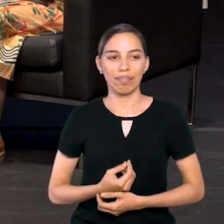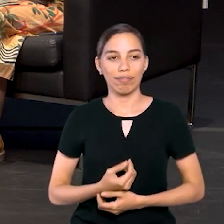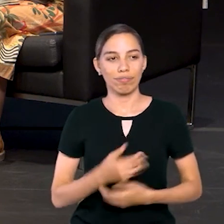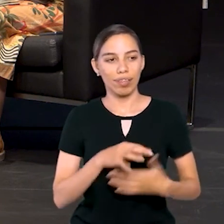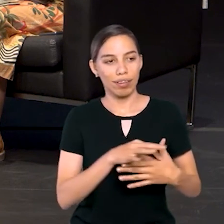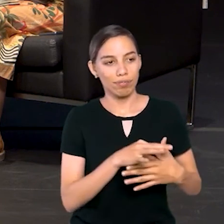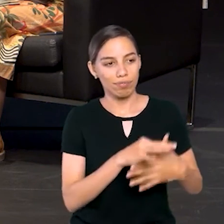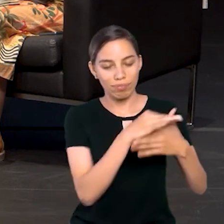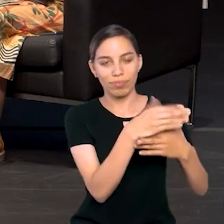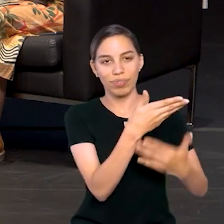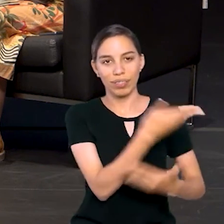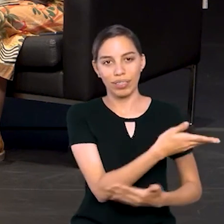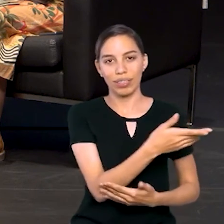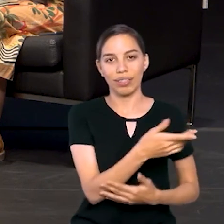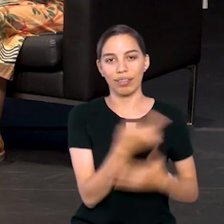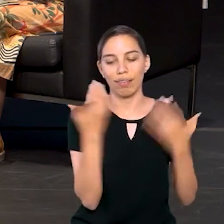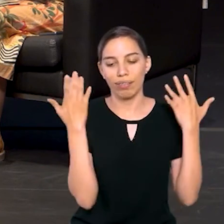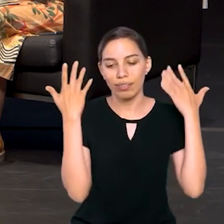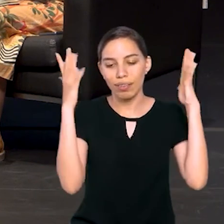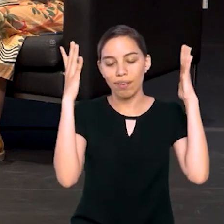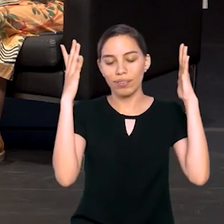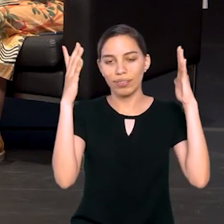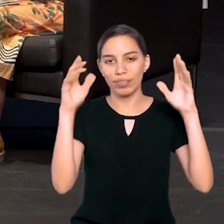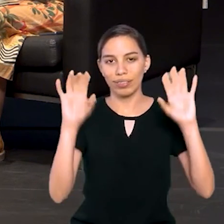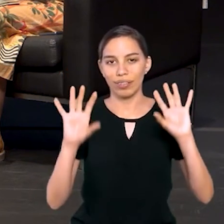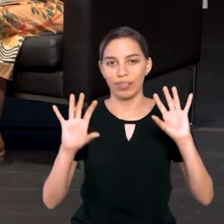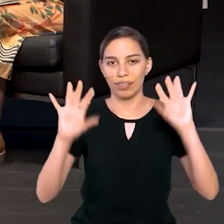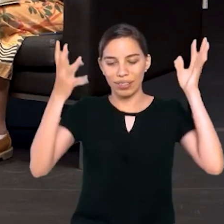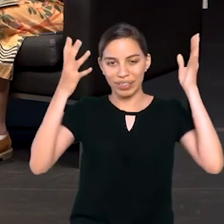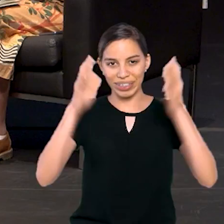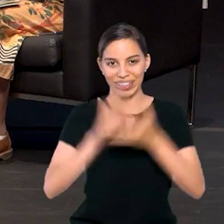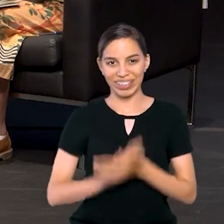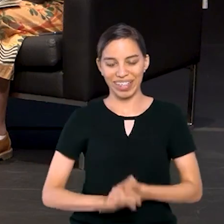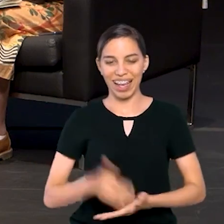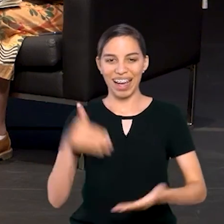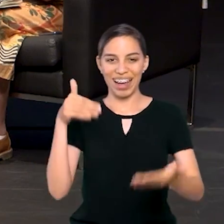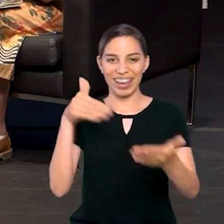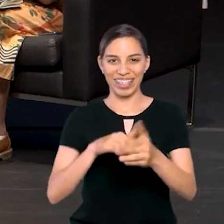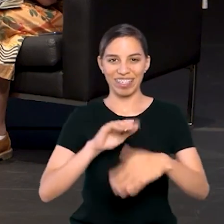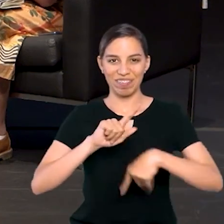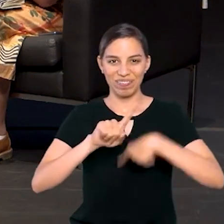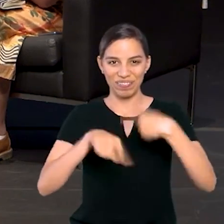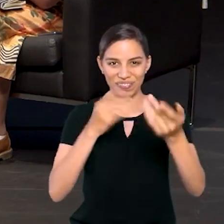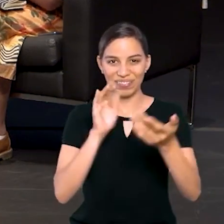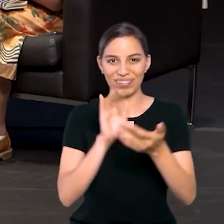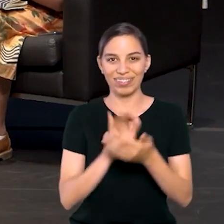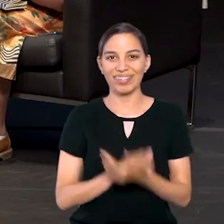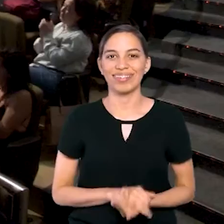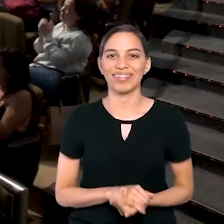celebro. E até já, gente. Muito obrigada por tudo. Aí vai ter.